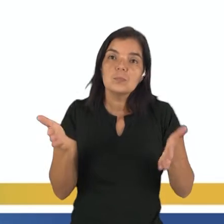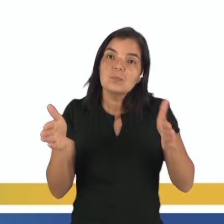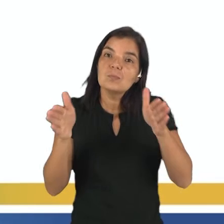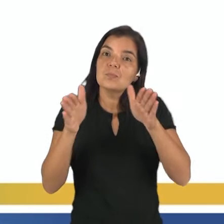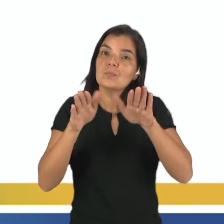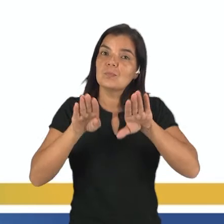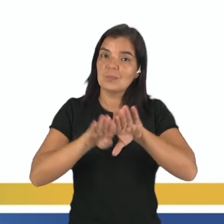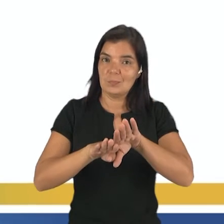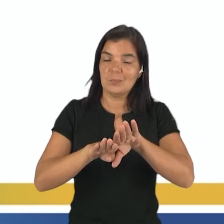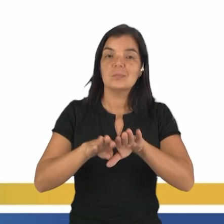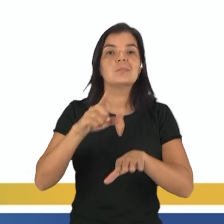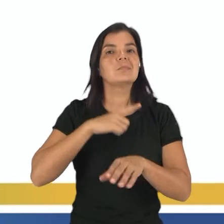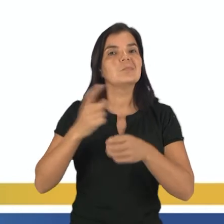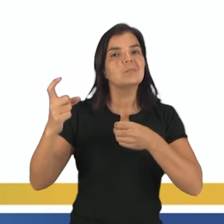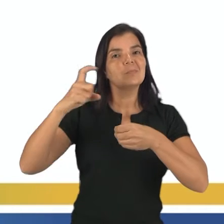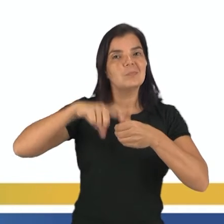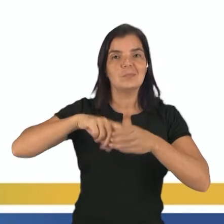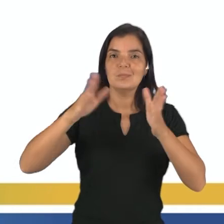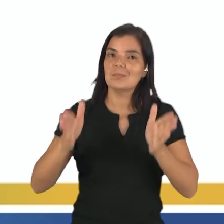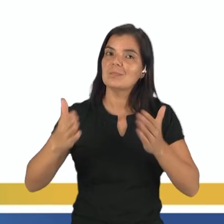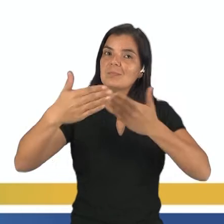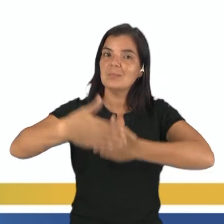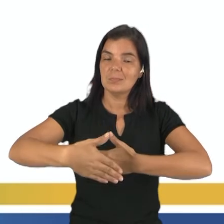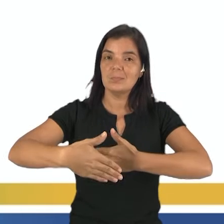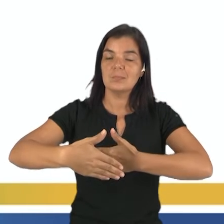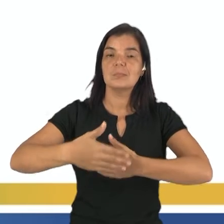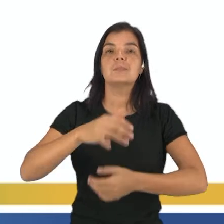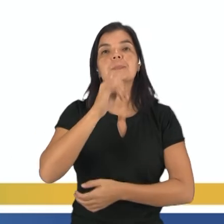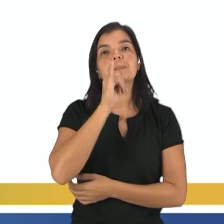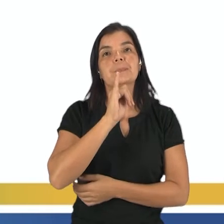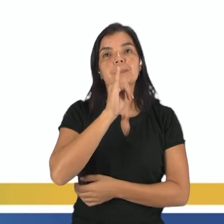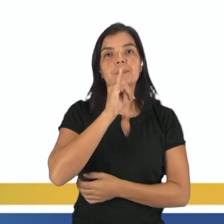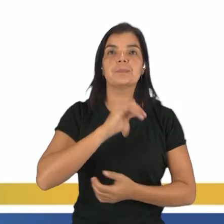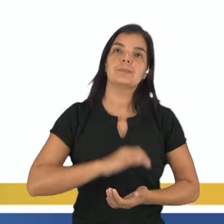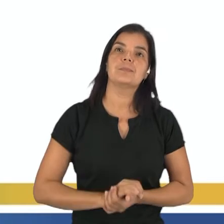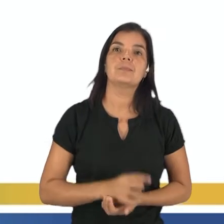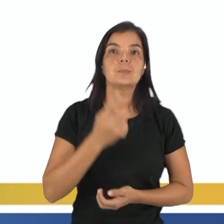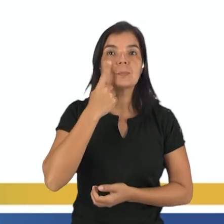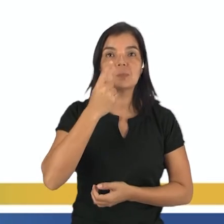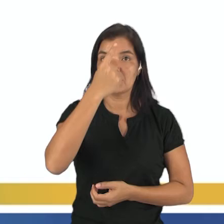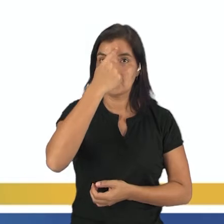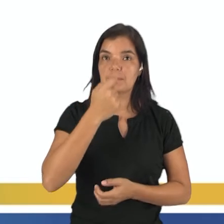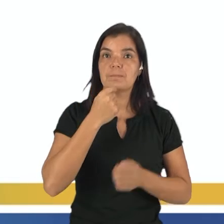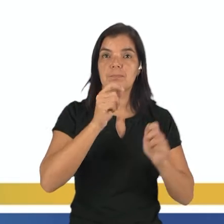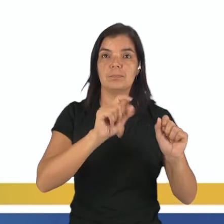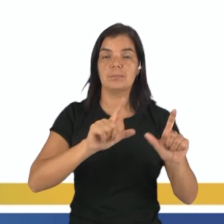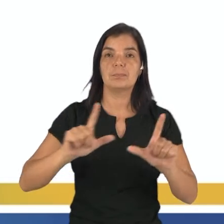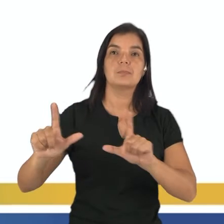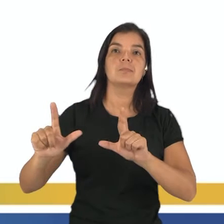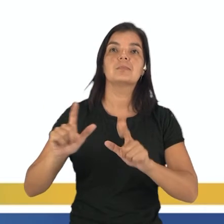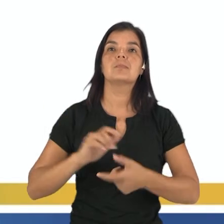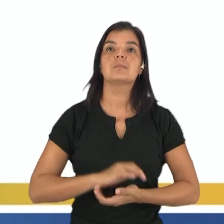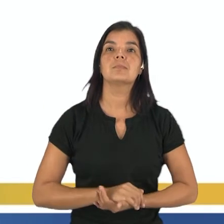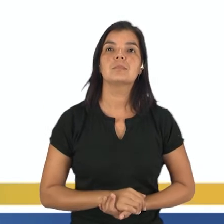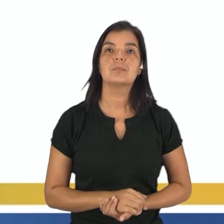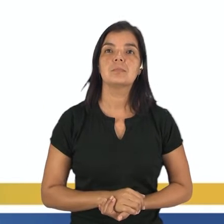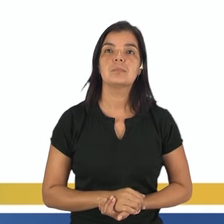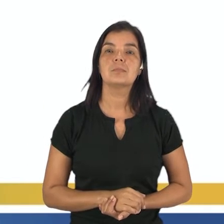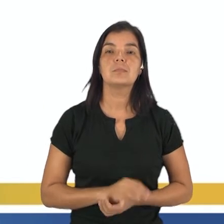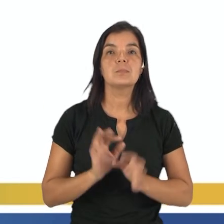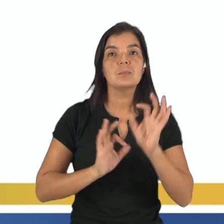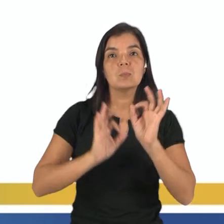essa planificação, nós vamos voltar para esse cubo. Por exemplo, aqui, ó, observe essa animação aí. Tá a